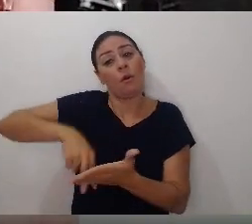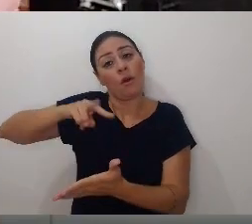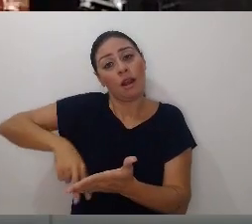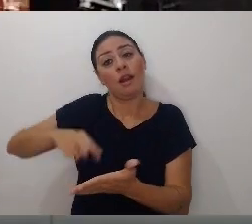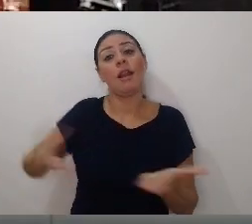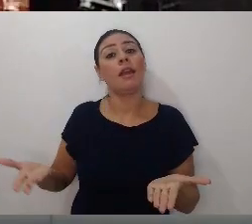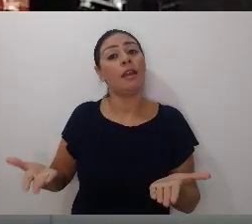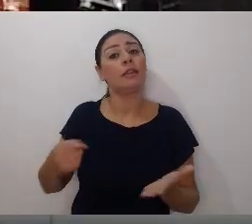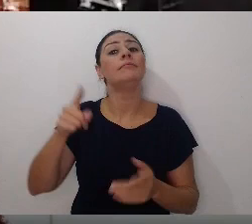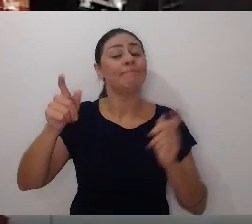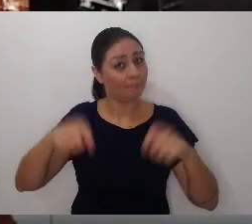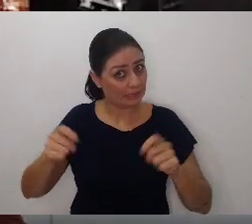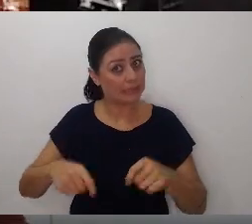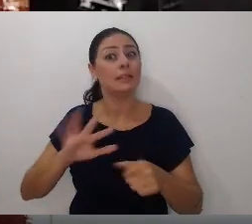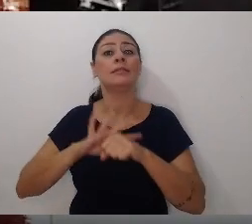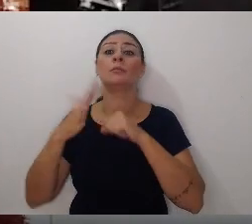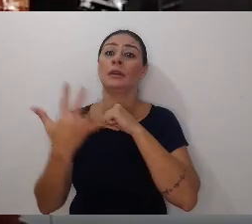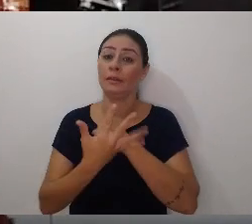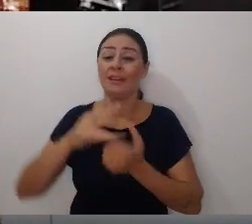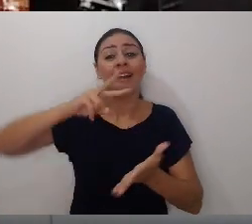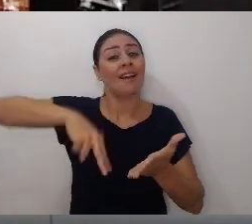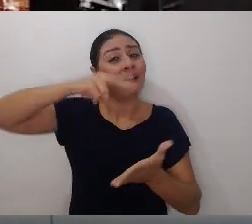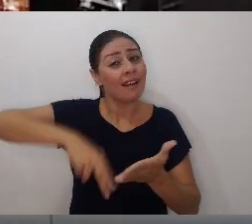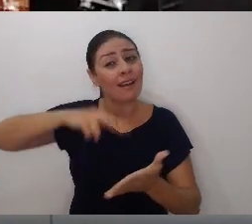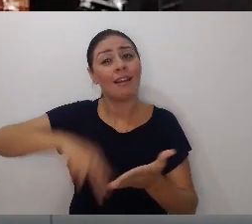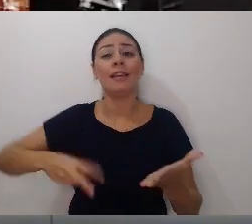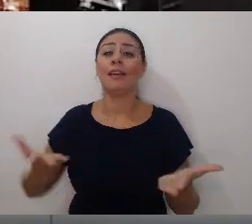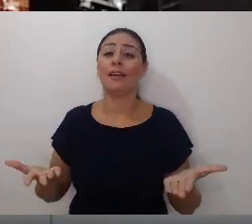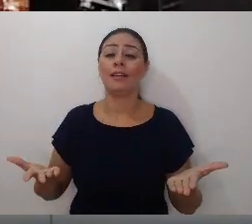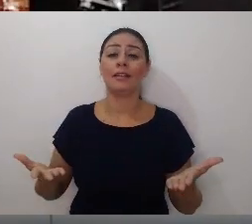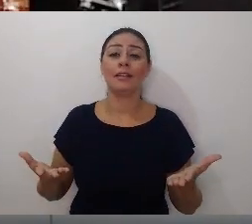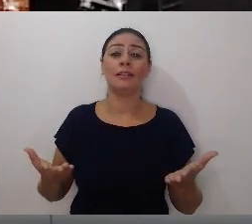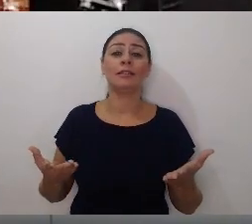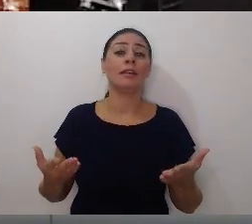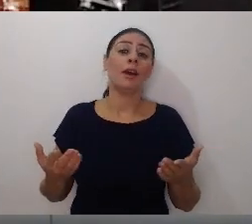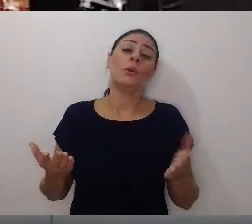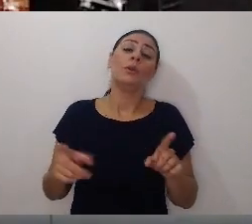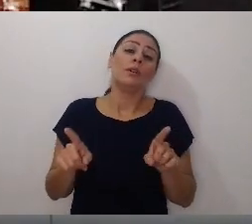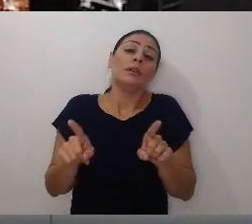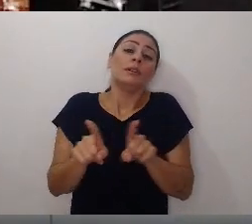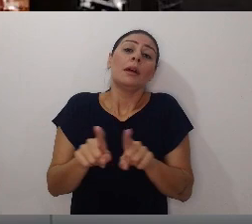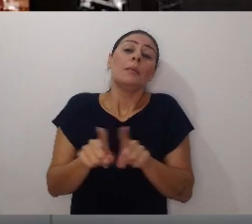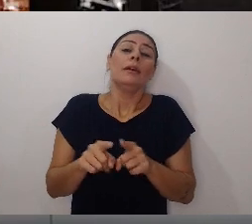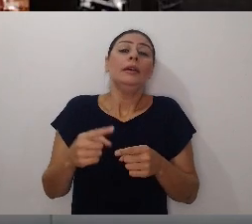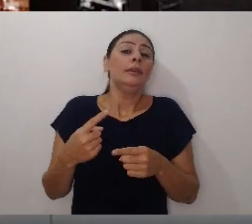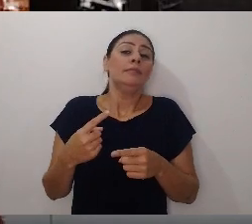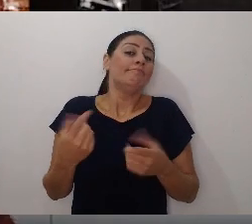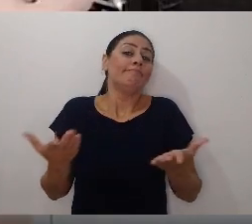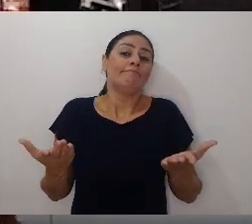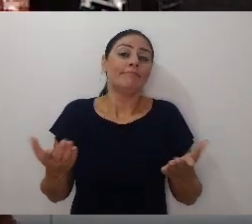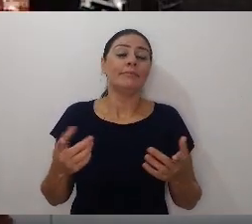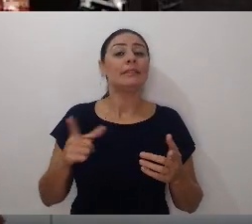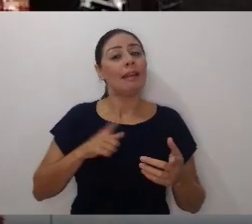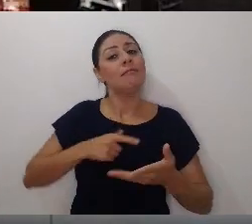hora de assistir, agora é hora de ler, por exemplo, tem que ser incluído o hábito da leitura na pandemia para as crianças. E por